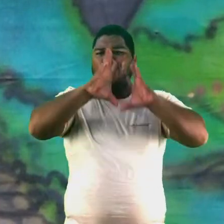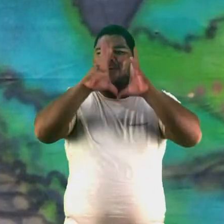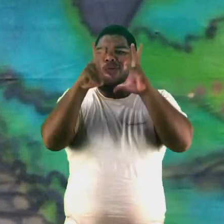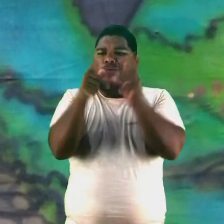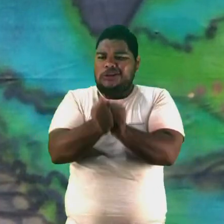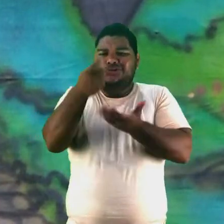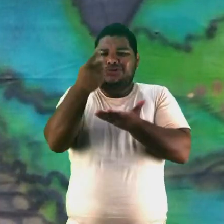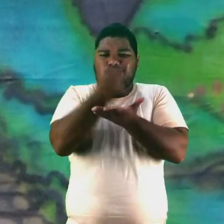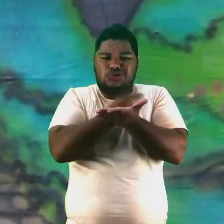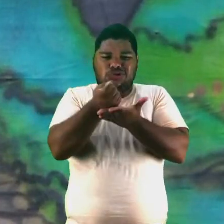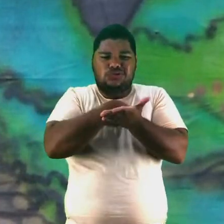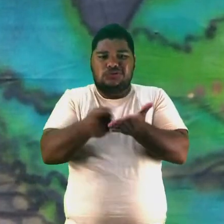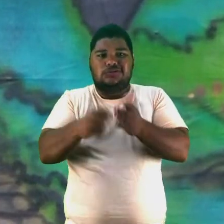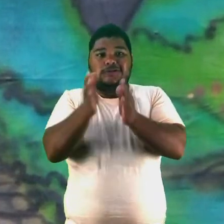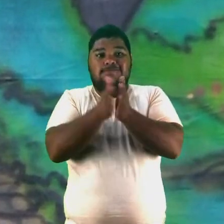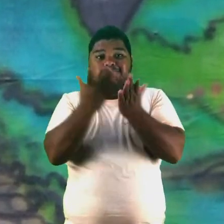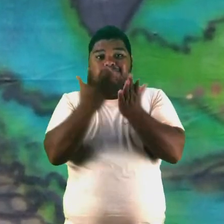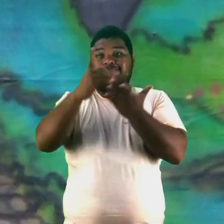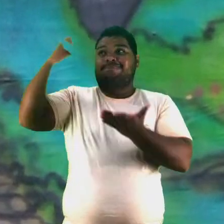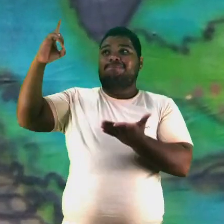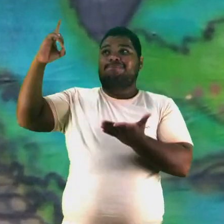Deus.